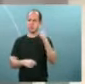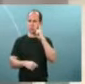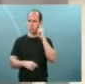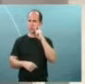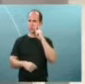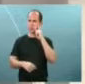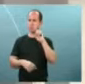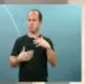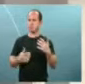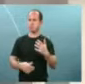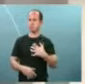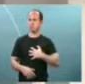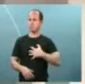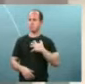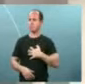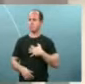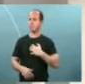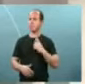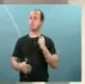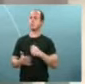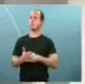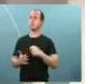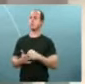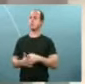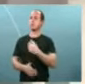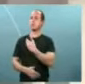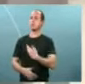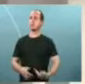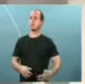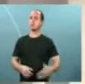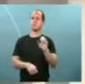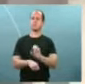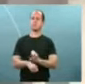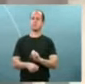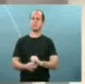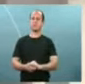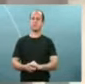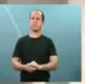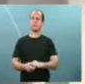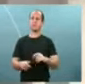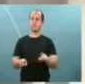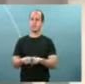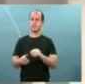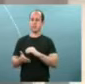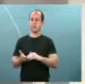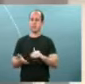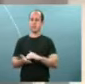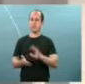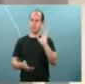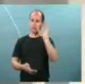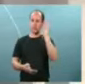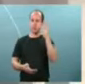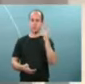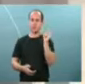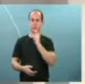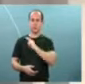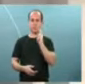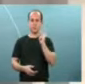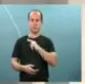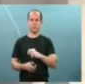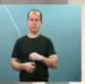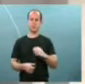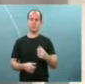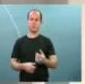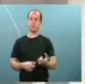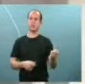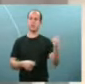nossa indignação e a nossa cobrança para que o governo do estado e a secretaria tomem providências urgentes para